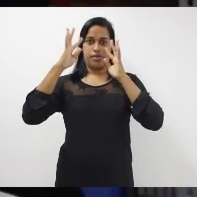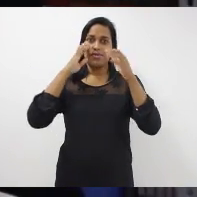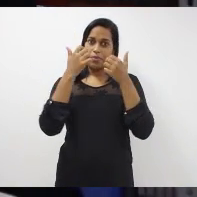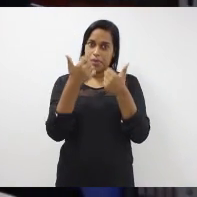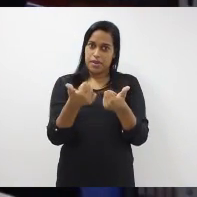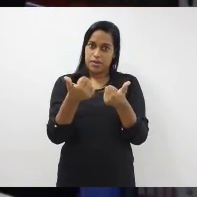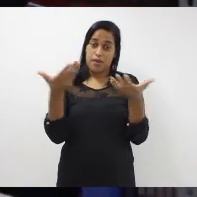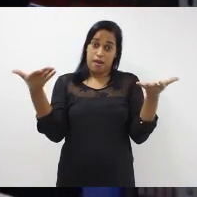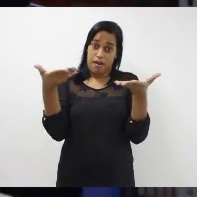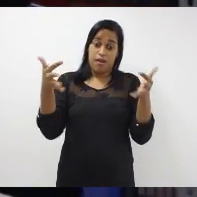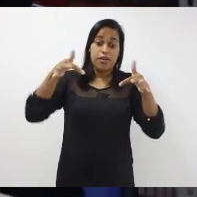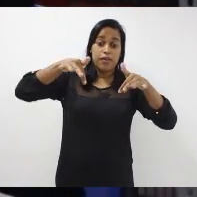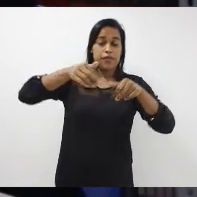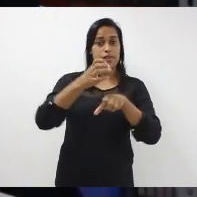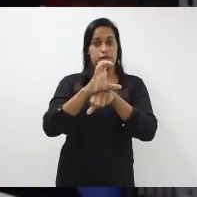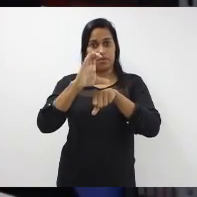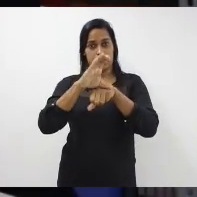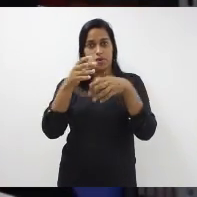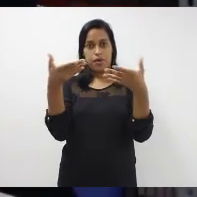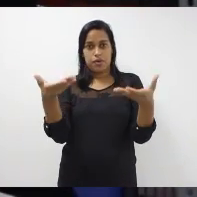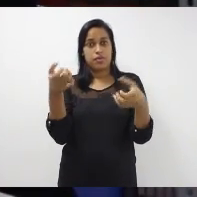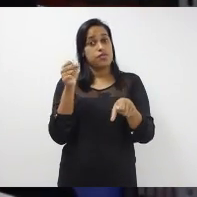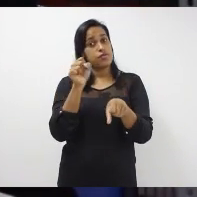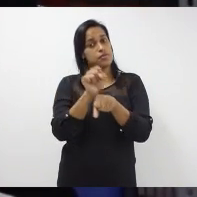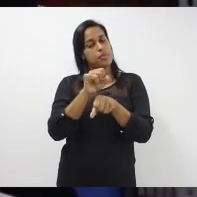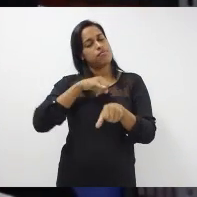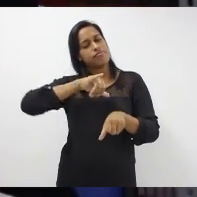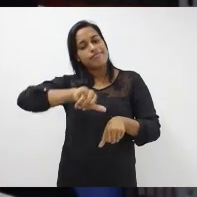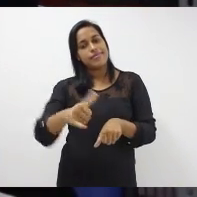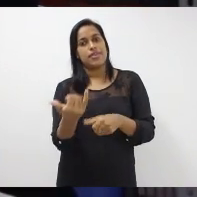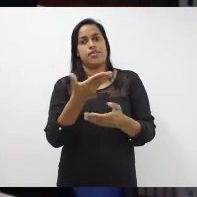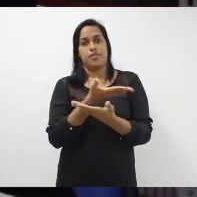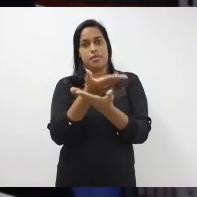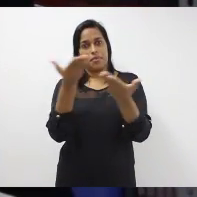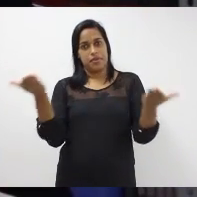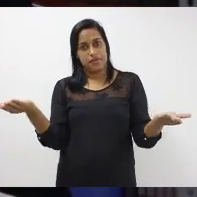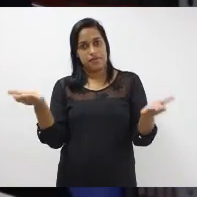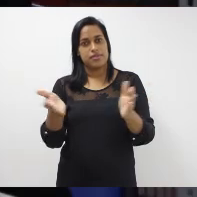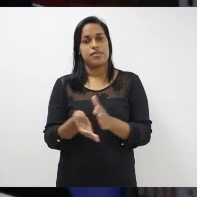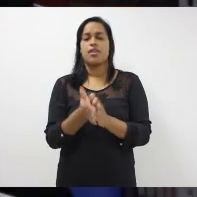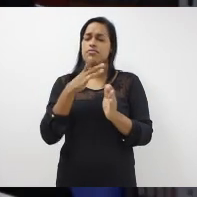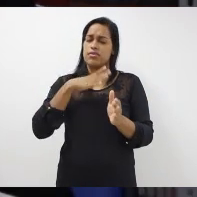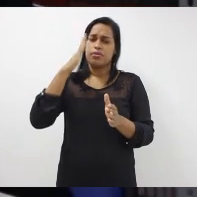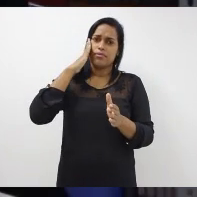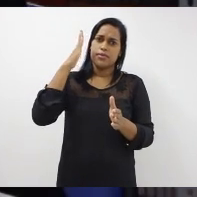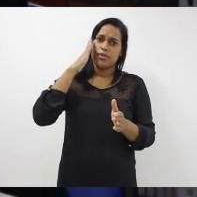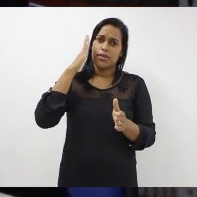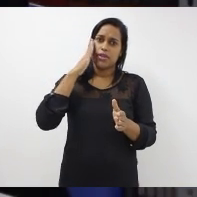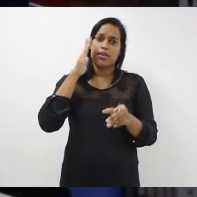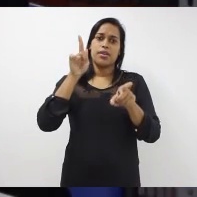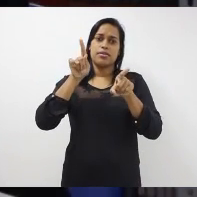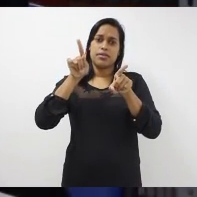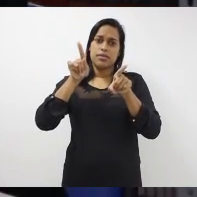Como estamos chegando ao fim deste curso, eu espero que ele tenha sido proveitoso e que você possa ter compreendido